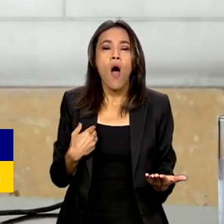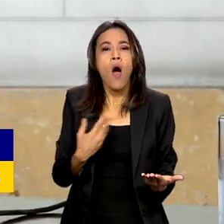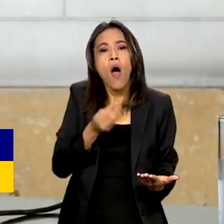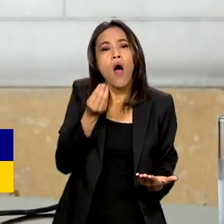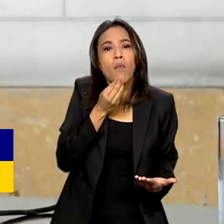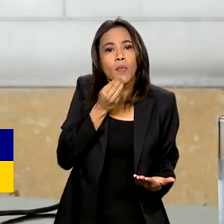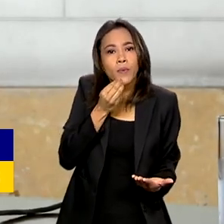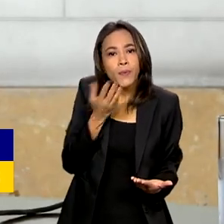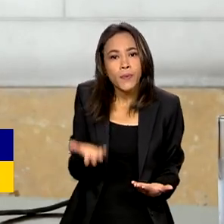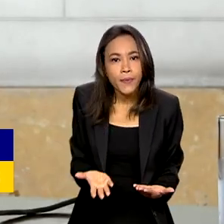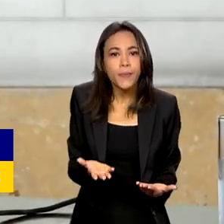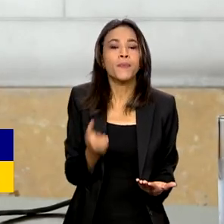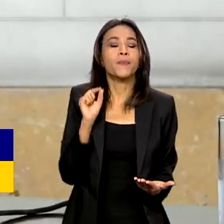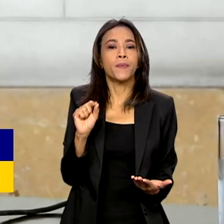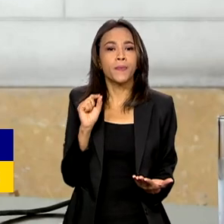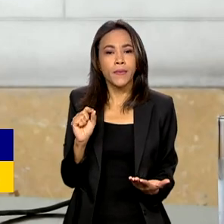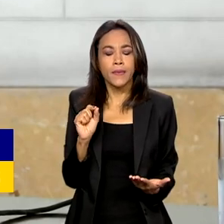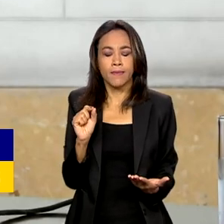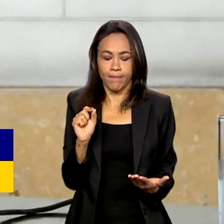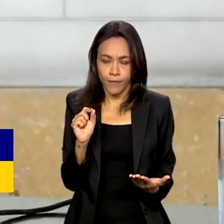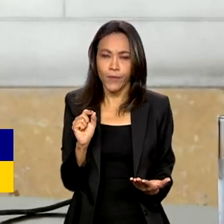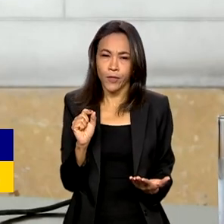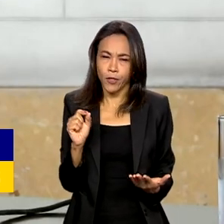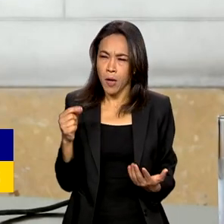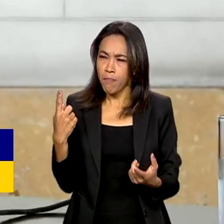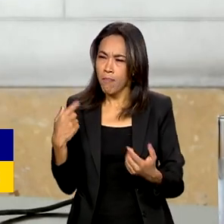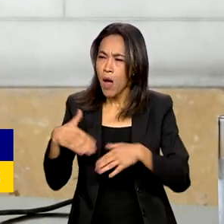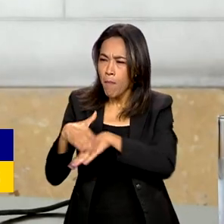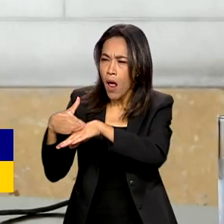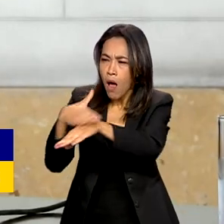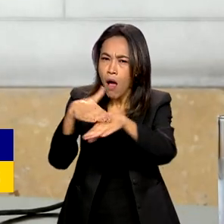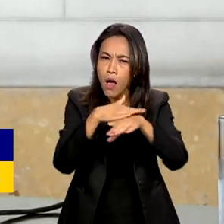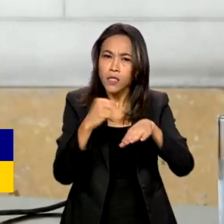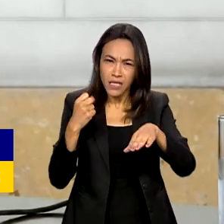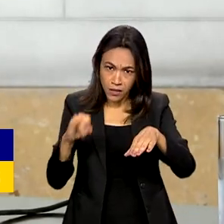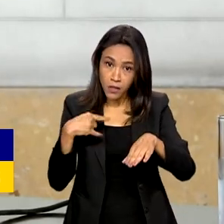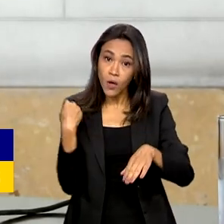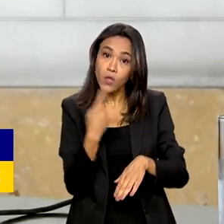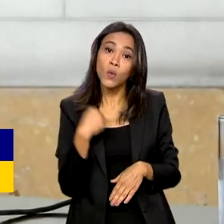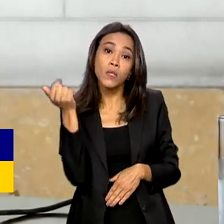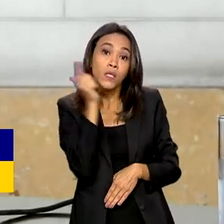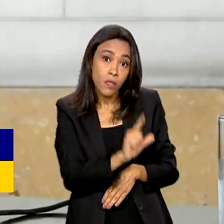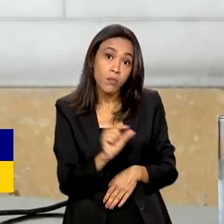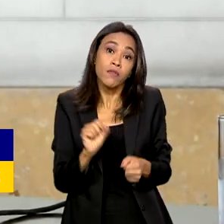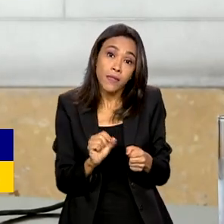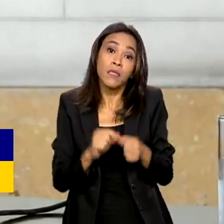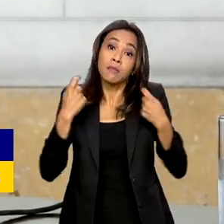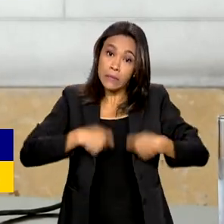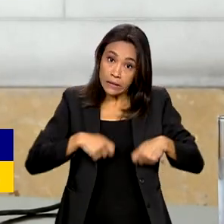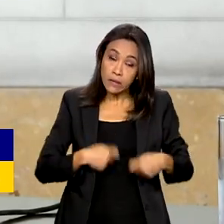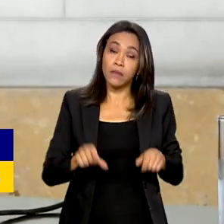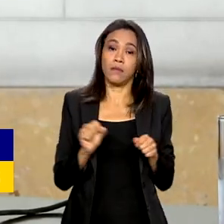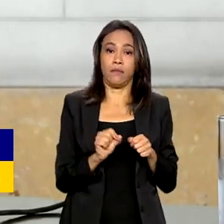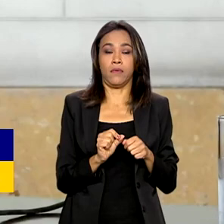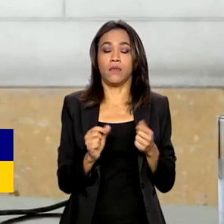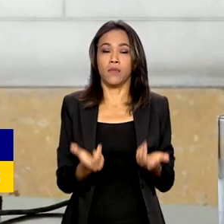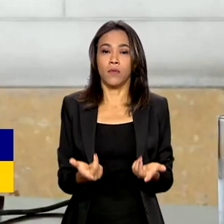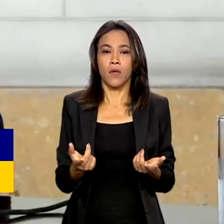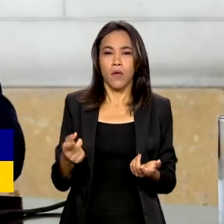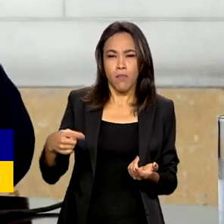nova oportunidade de deslanchar se nós soubermos fazer aquilo que precisa ser feito para que